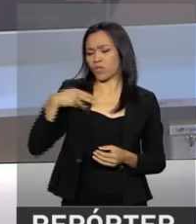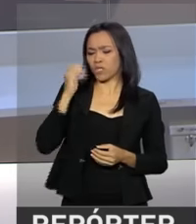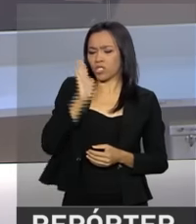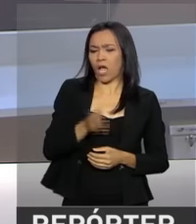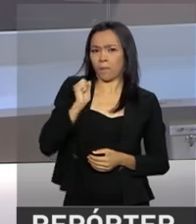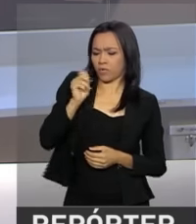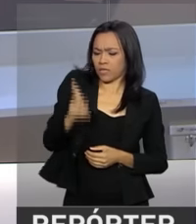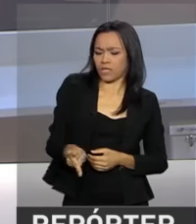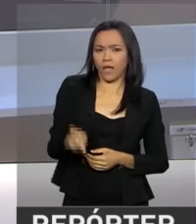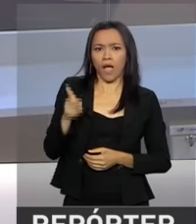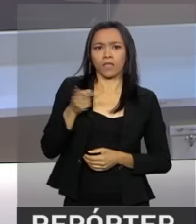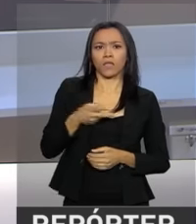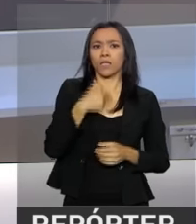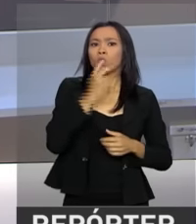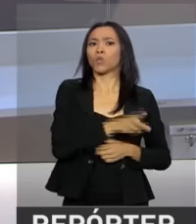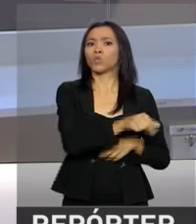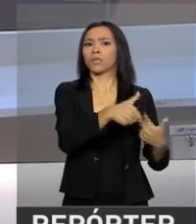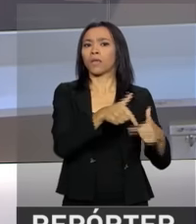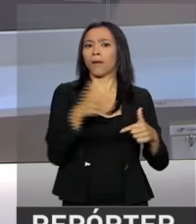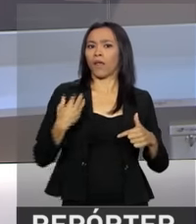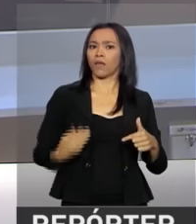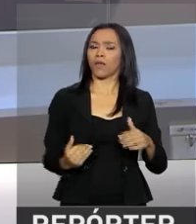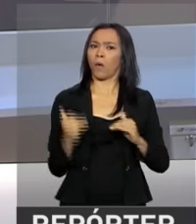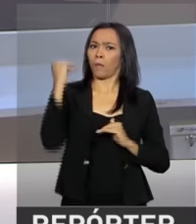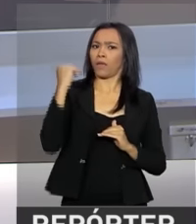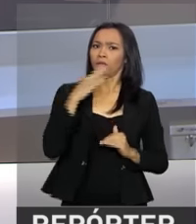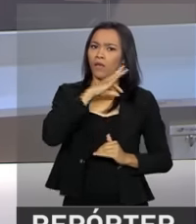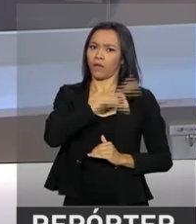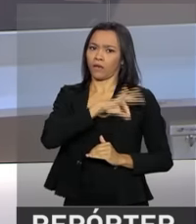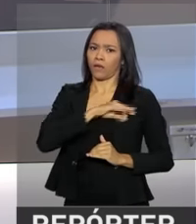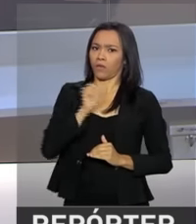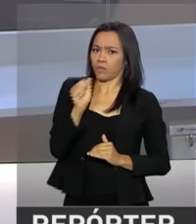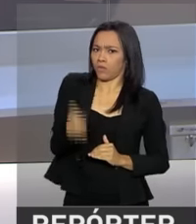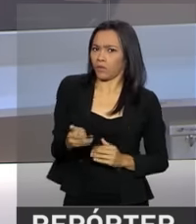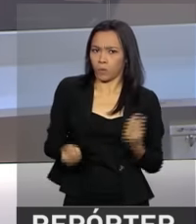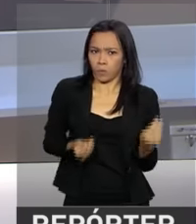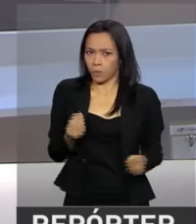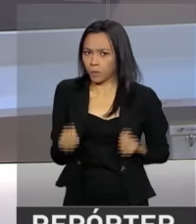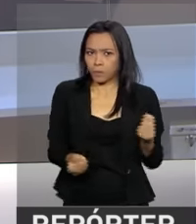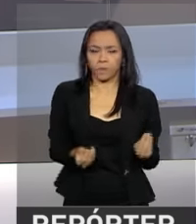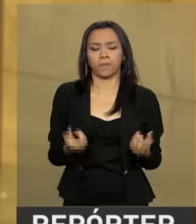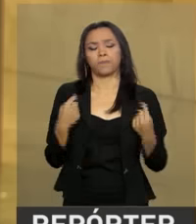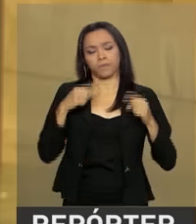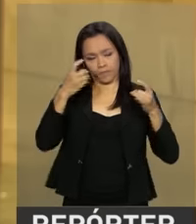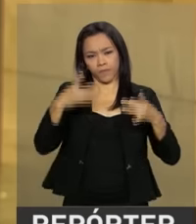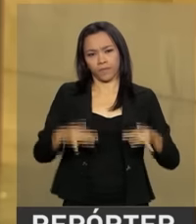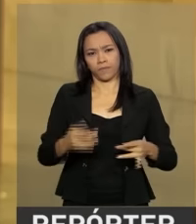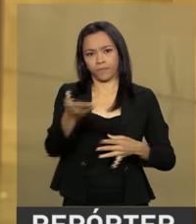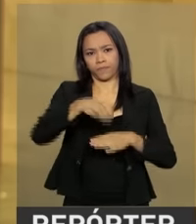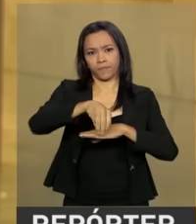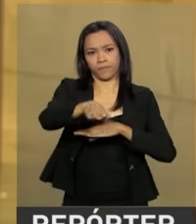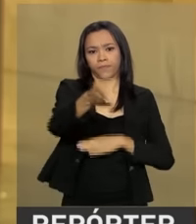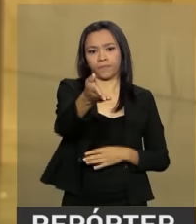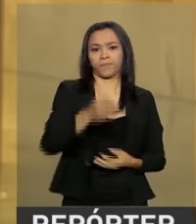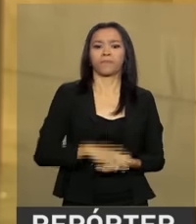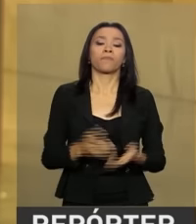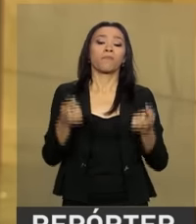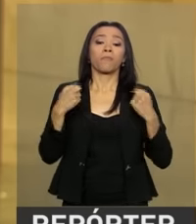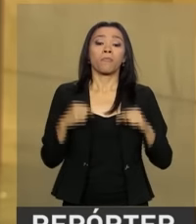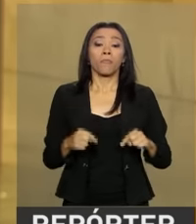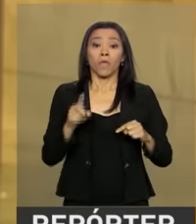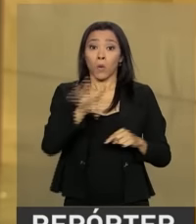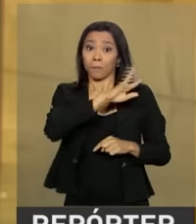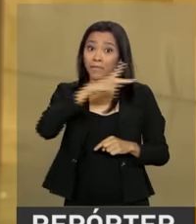aposentadas que continuam a trabalhar o repórter ne Pereira tem as informações o presidente